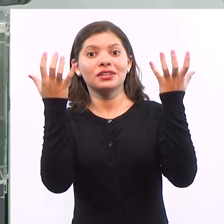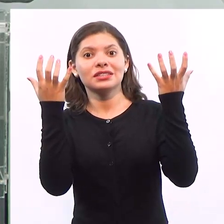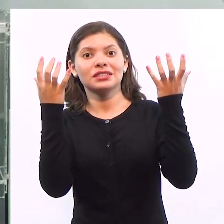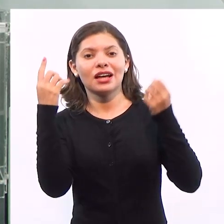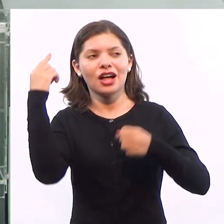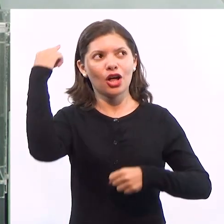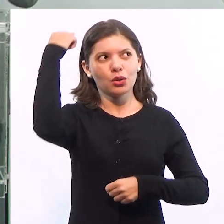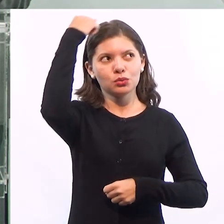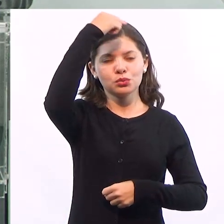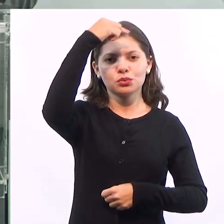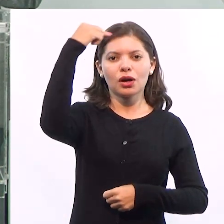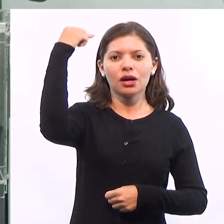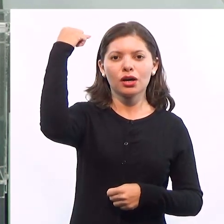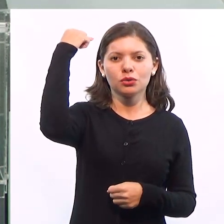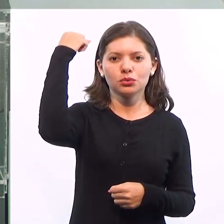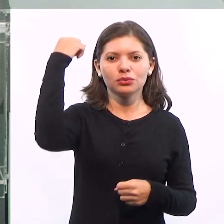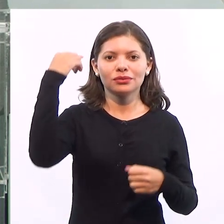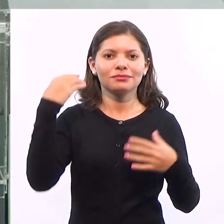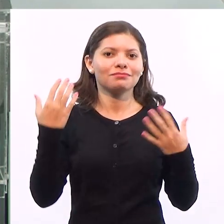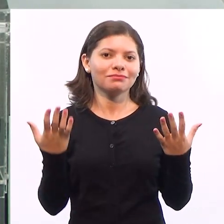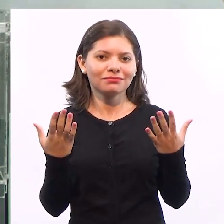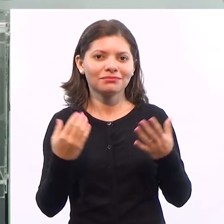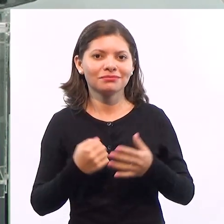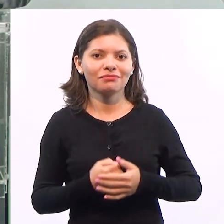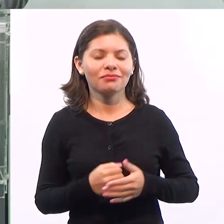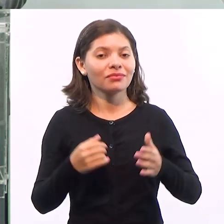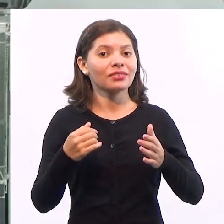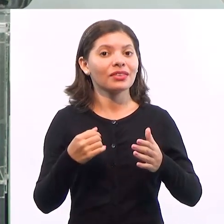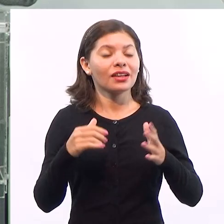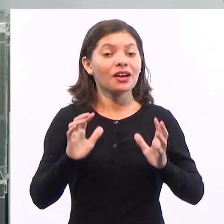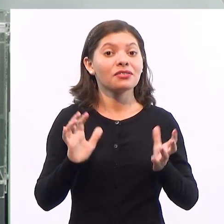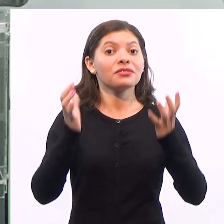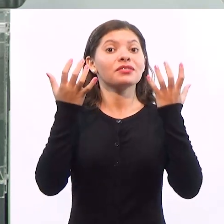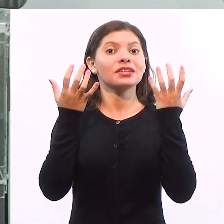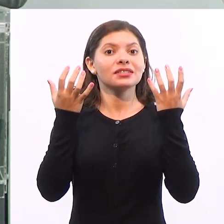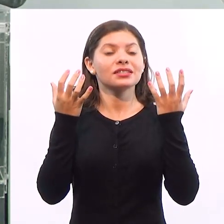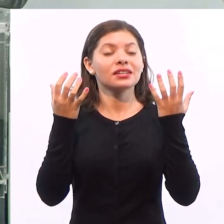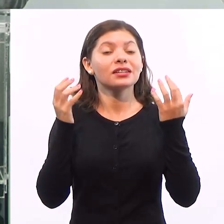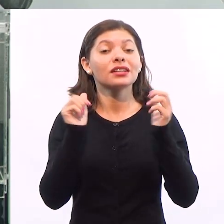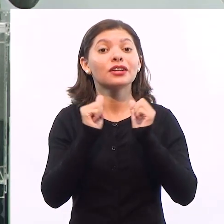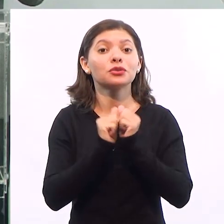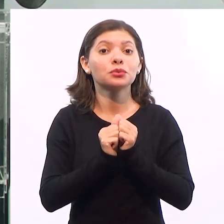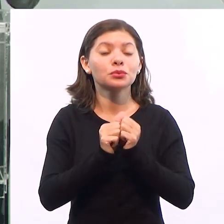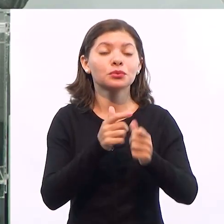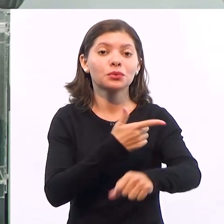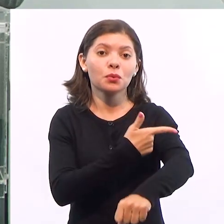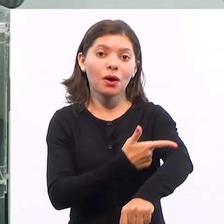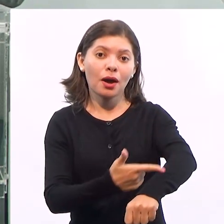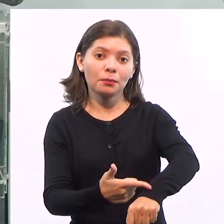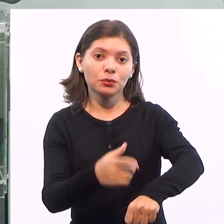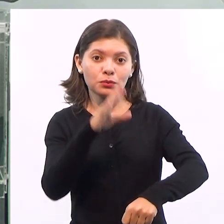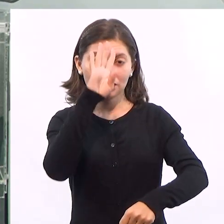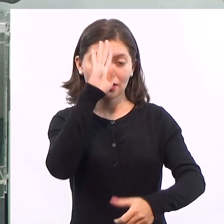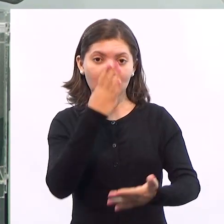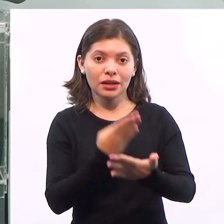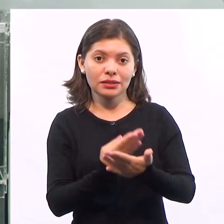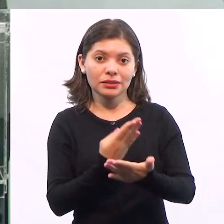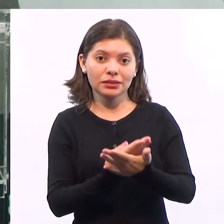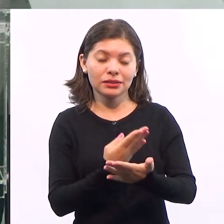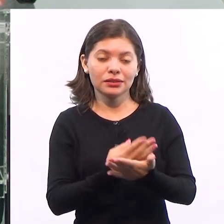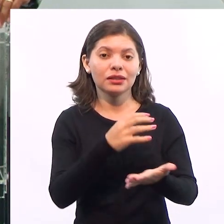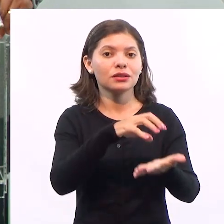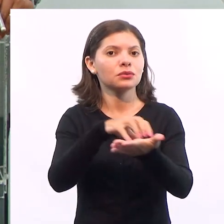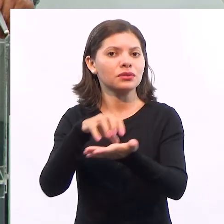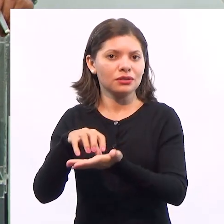do santo lá não sei das quantas, da Nossa Senhora lá de não sei das quantas. Vocês se reúnem, vocês vão. Isso são hábitos e